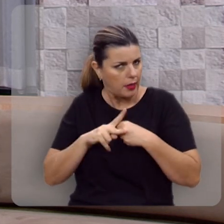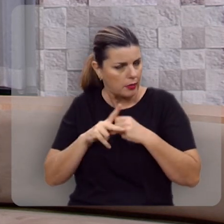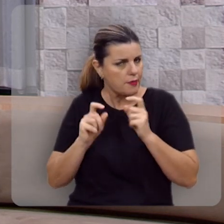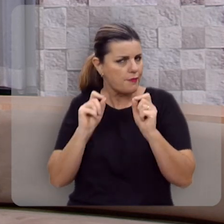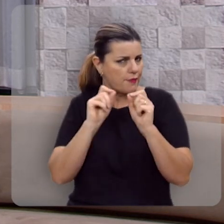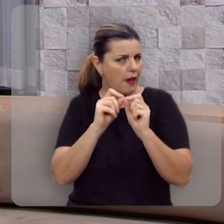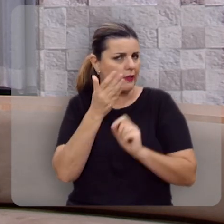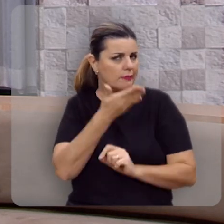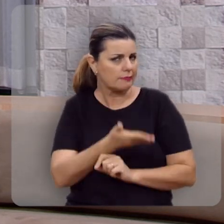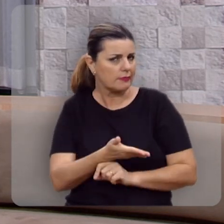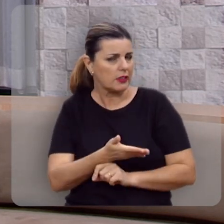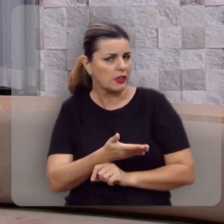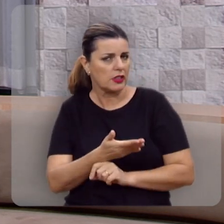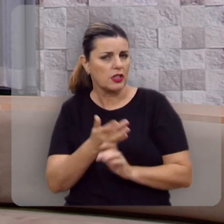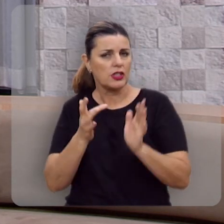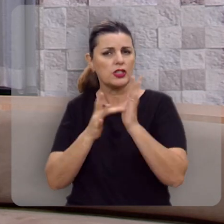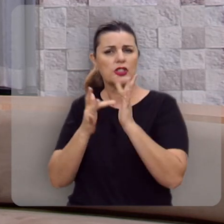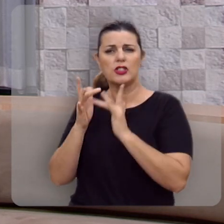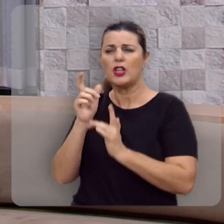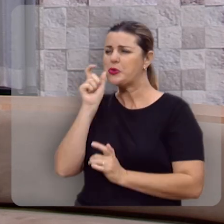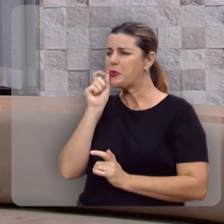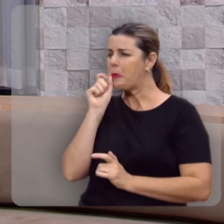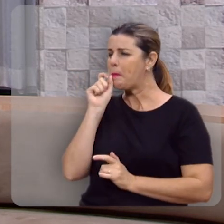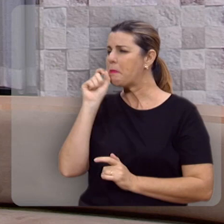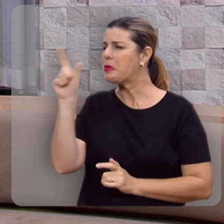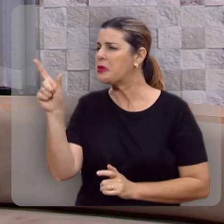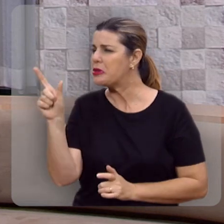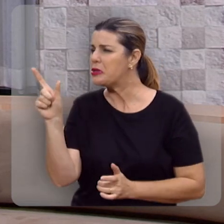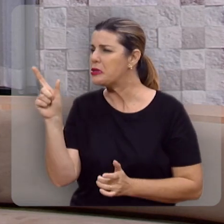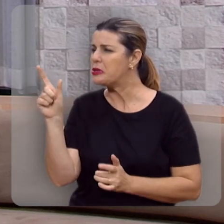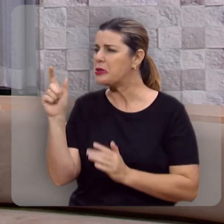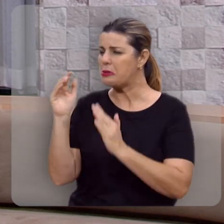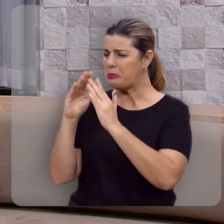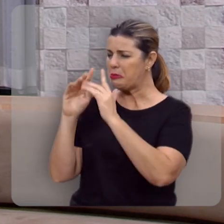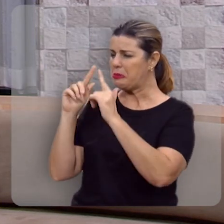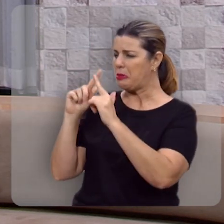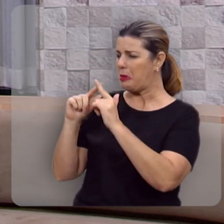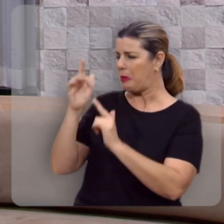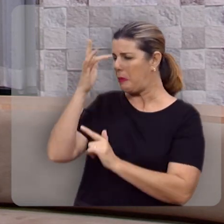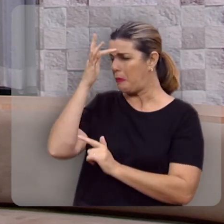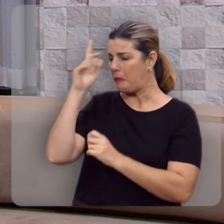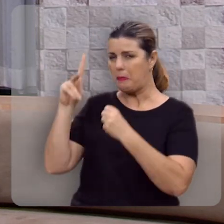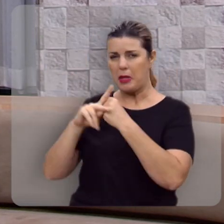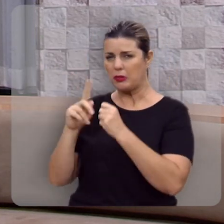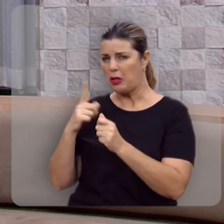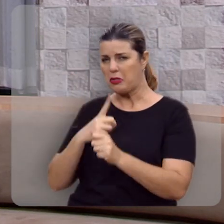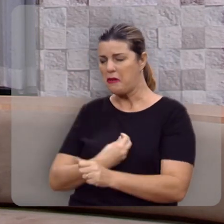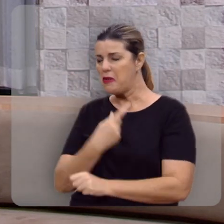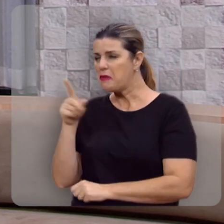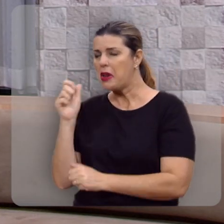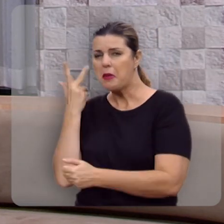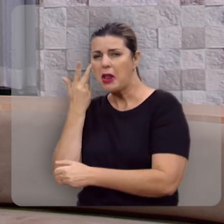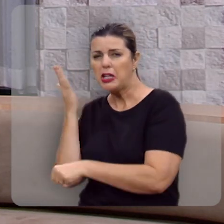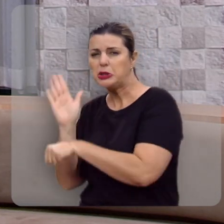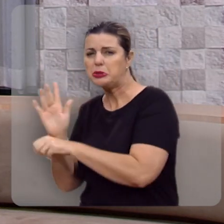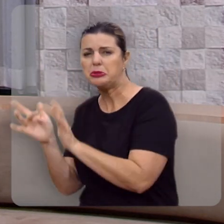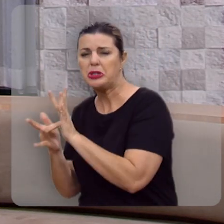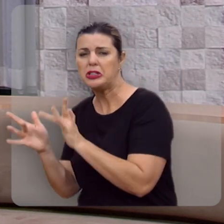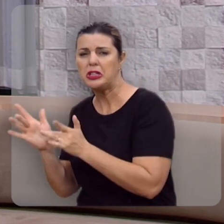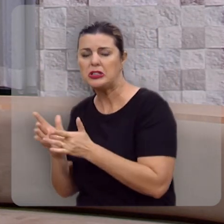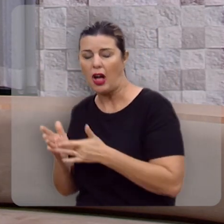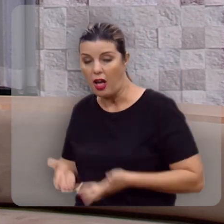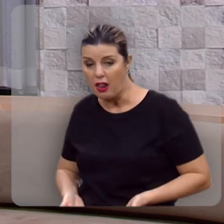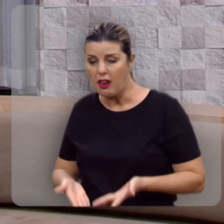Jesus é cuspido lá no sinédrio judaico e esbordoado, e Pedro não está lá.